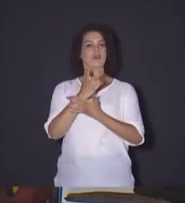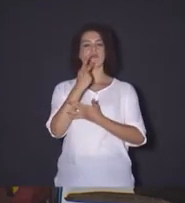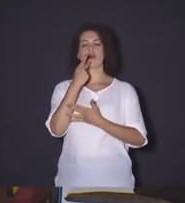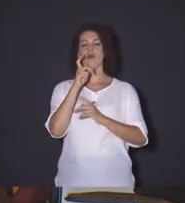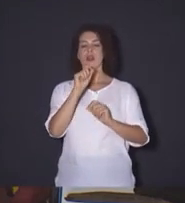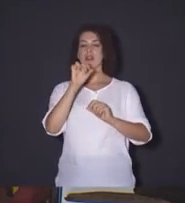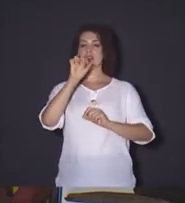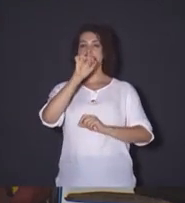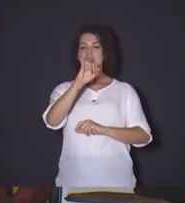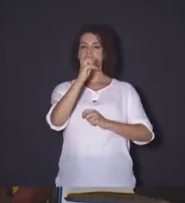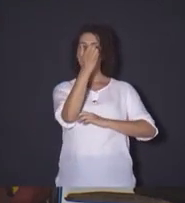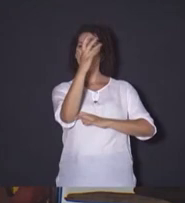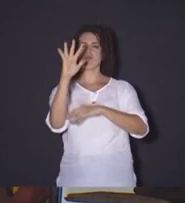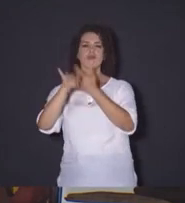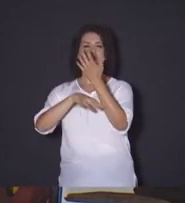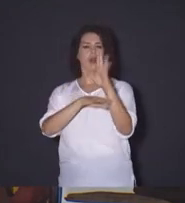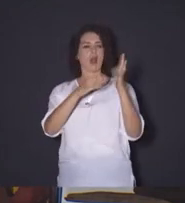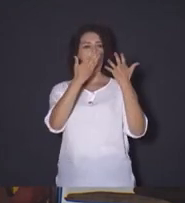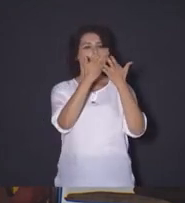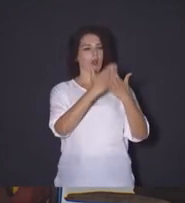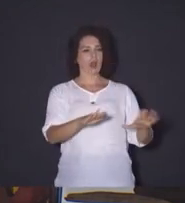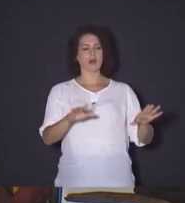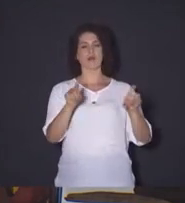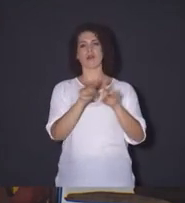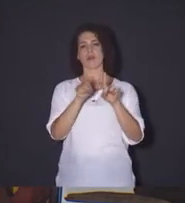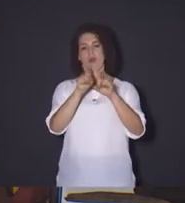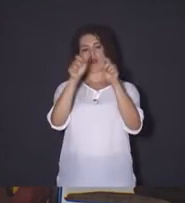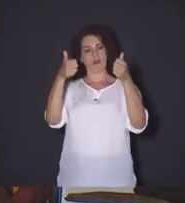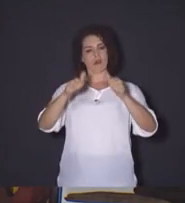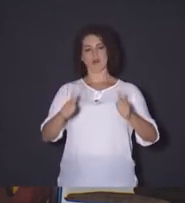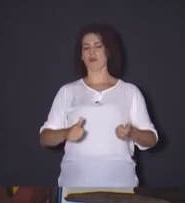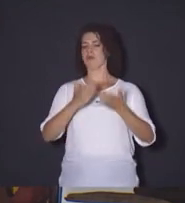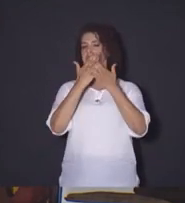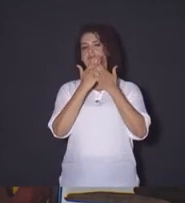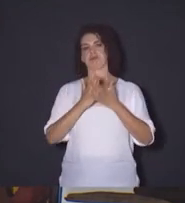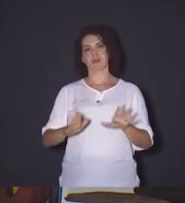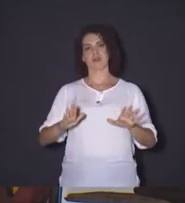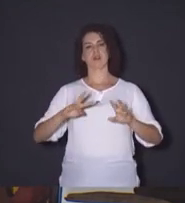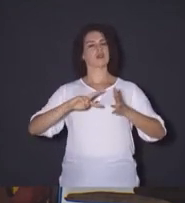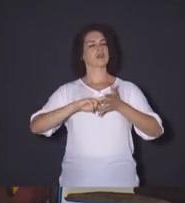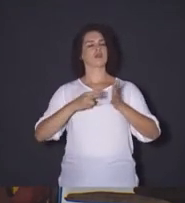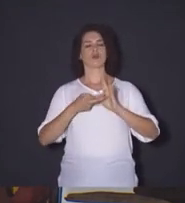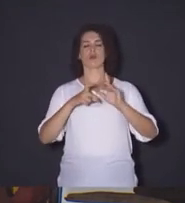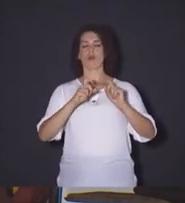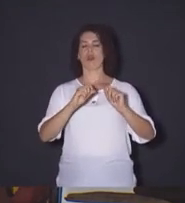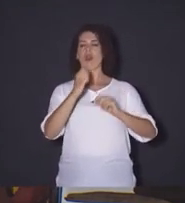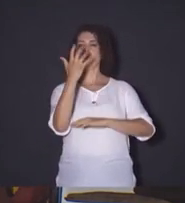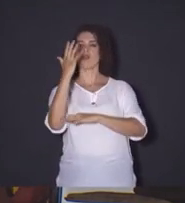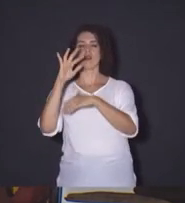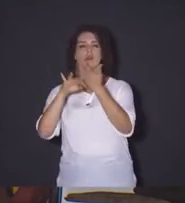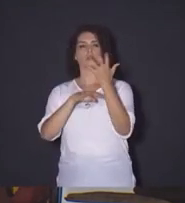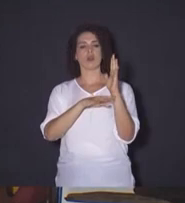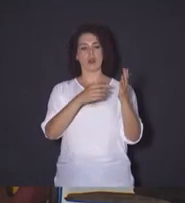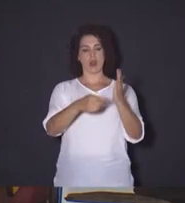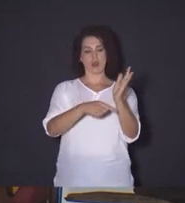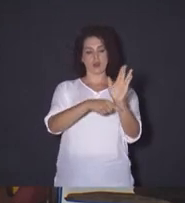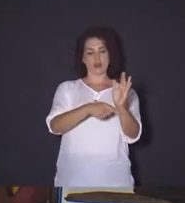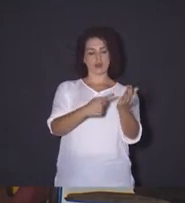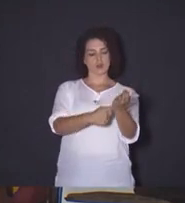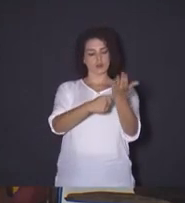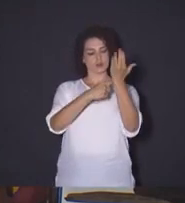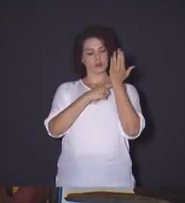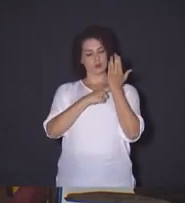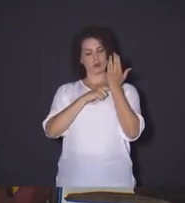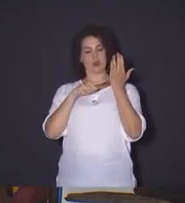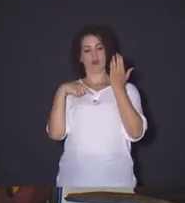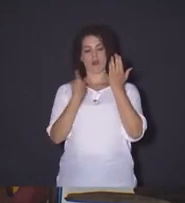mostrando pra gente que a natureza né tá aí para nos servir e se a gente não cuidar se a gente destruir a gente está se